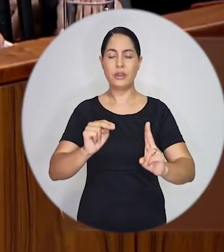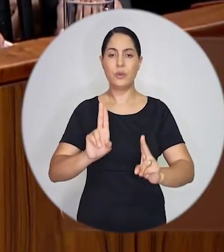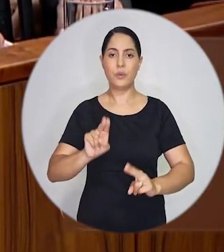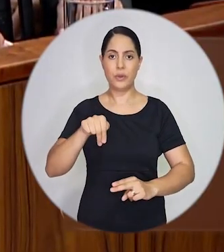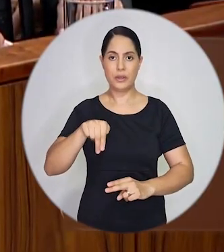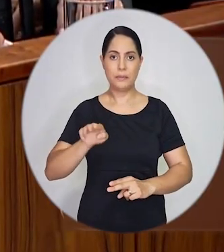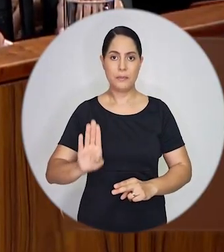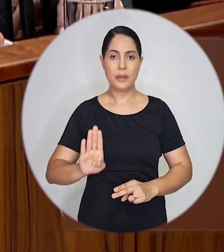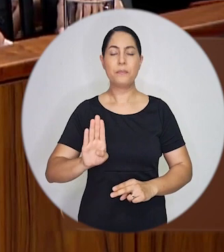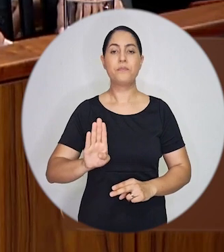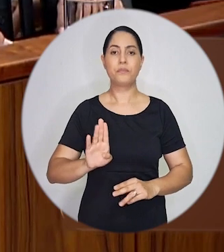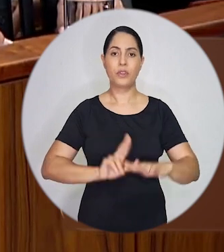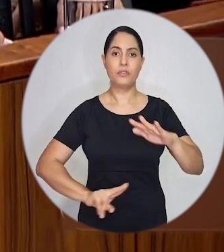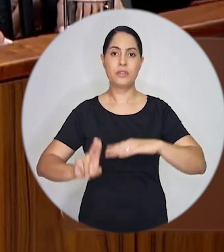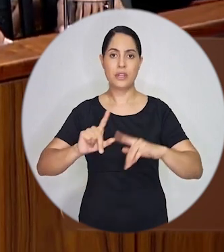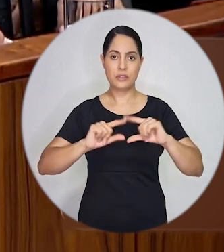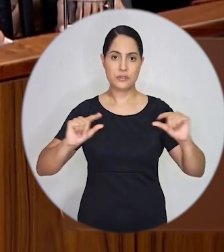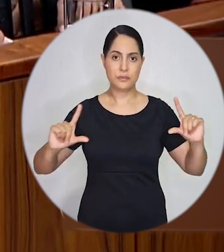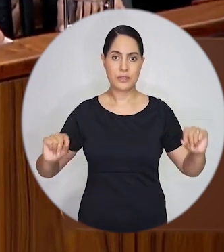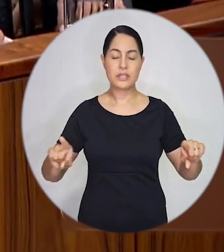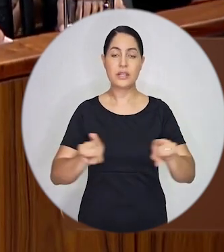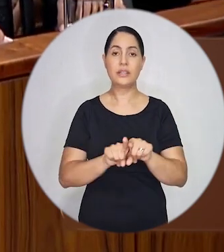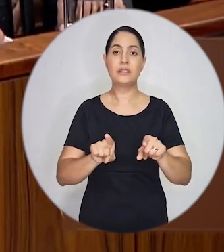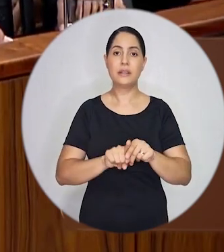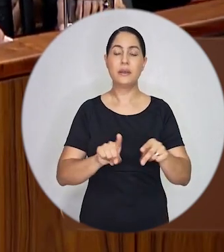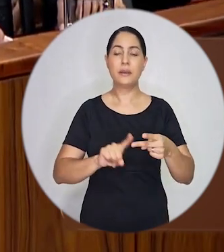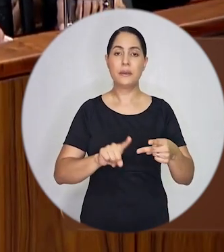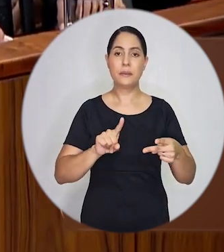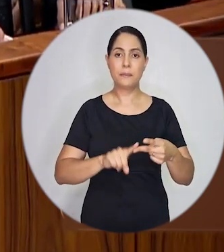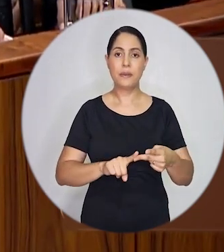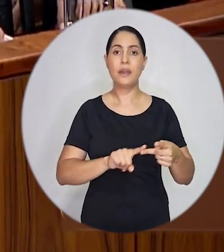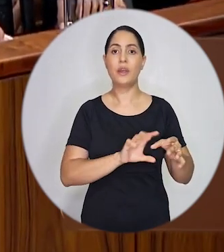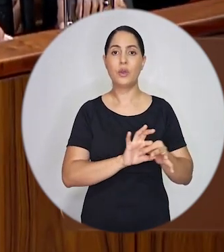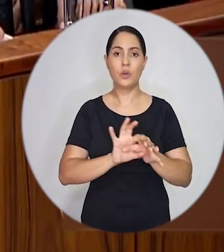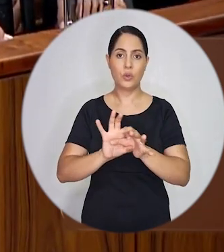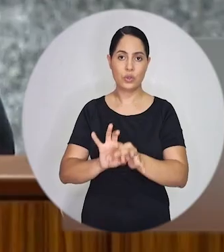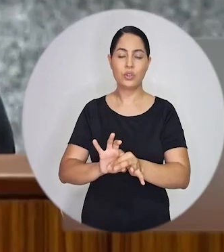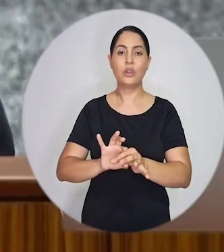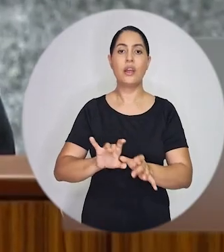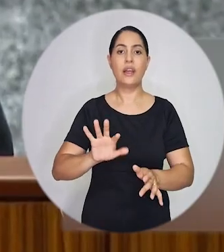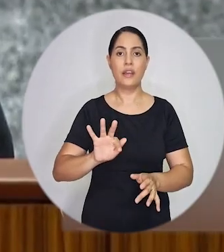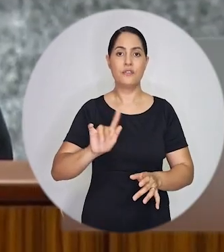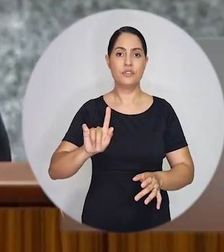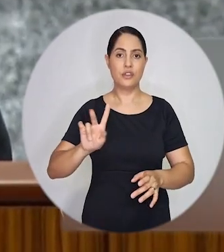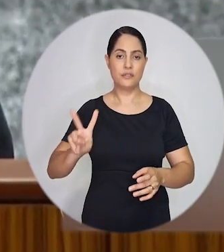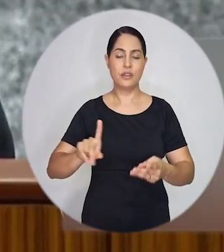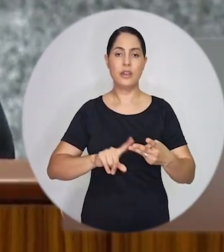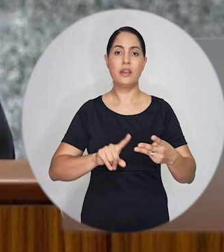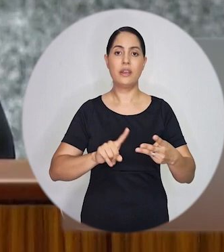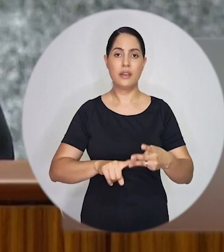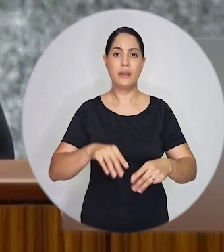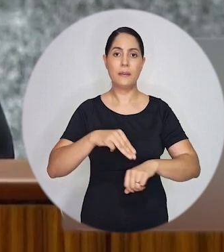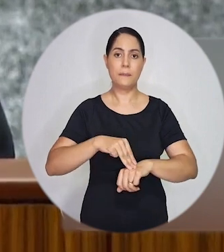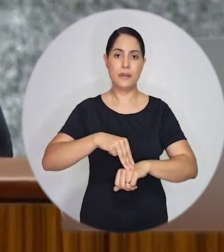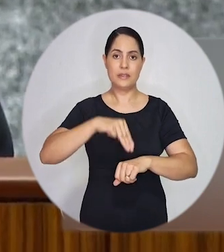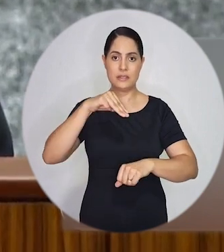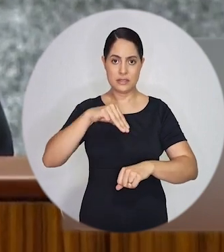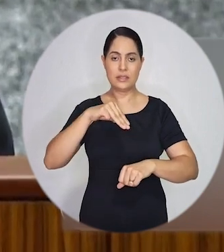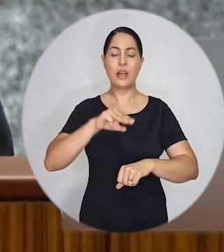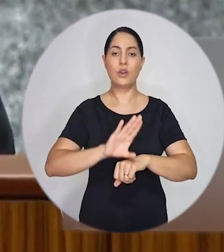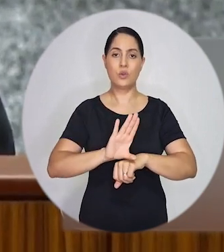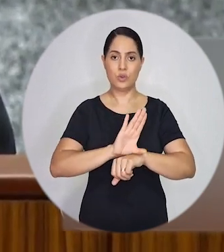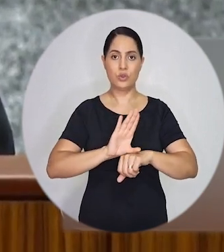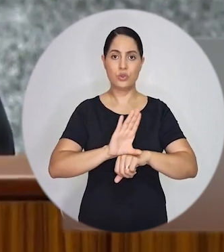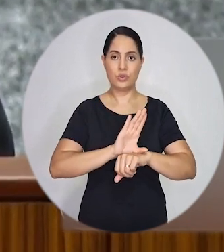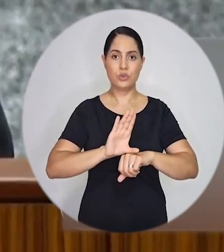pós-graduação em Direito Econômico e Empresarial pela Fundação Getúlio Vargas e mestrado profissional em Constituição e Sociedade